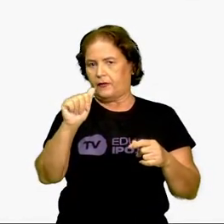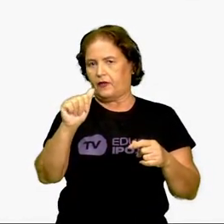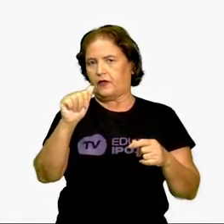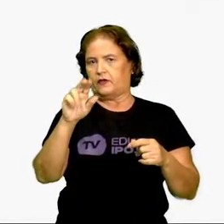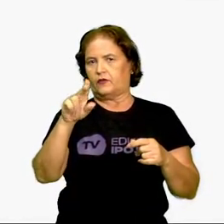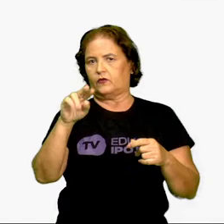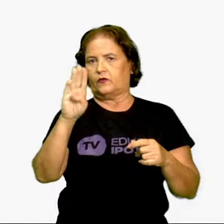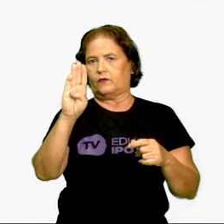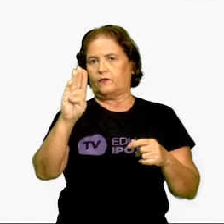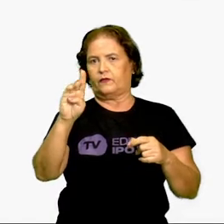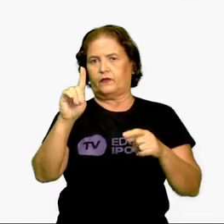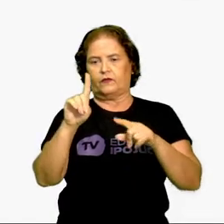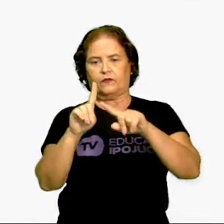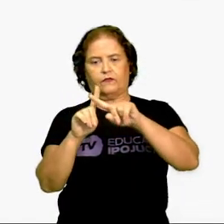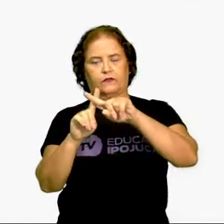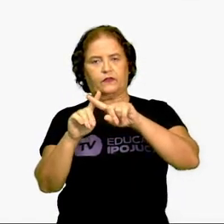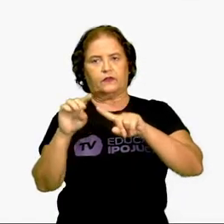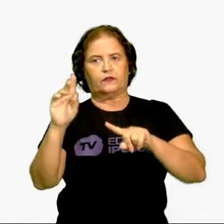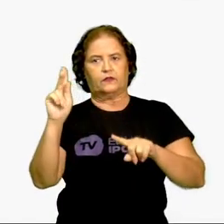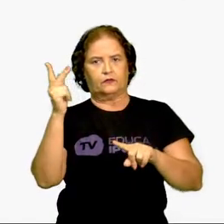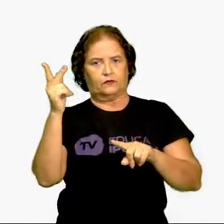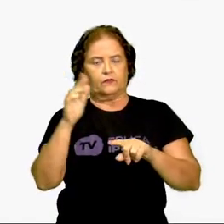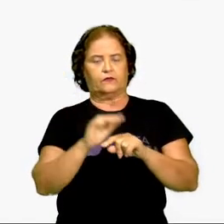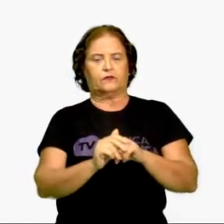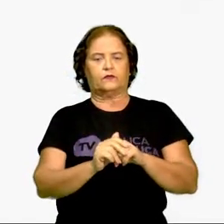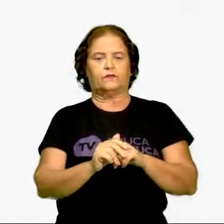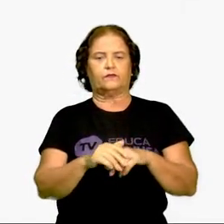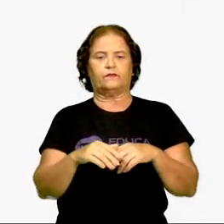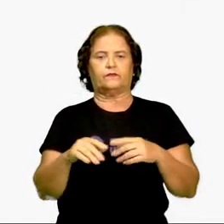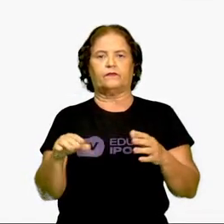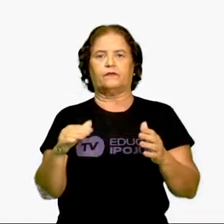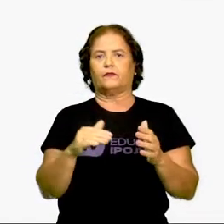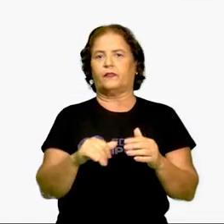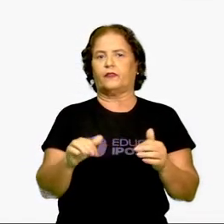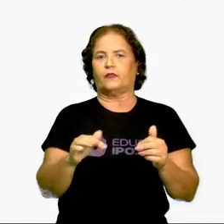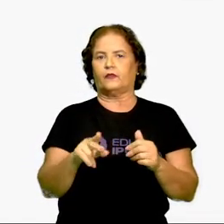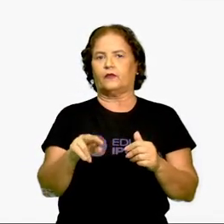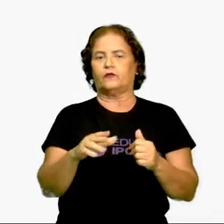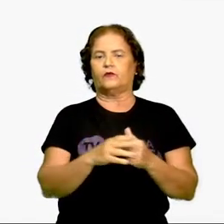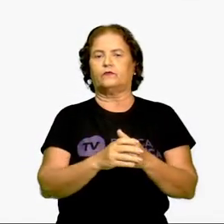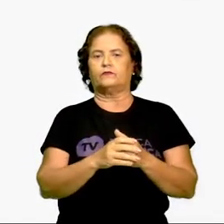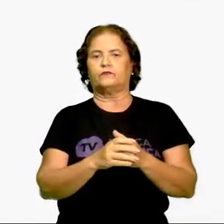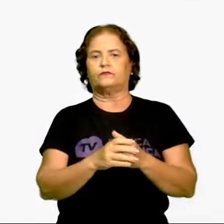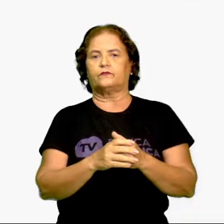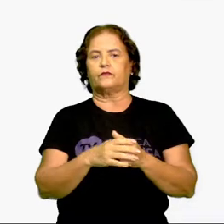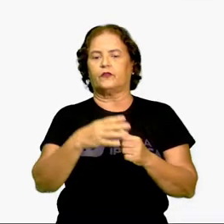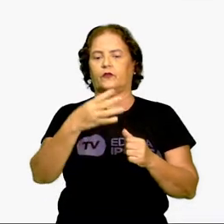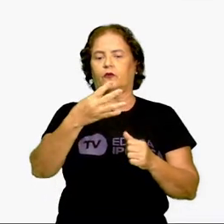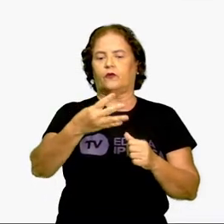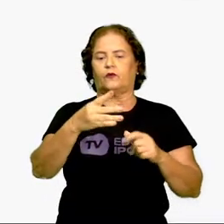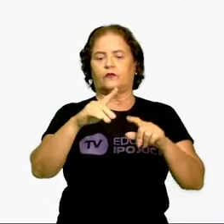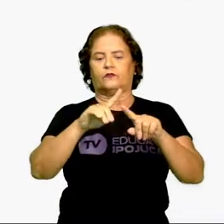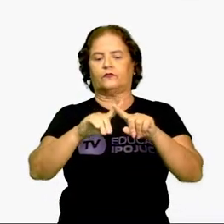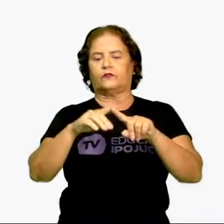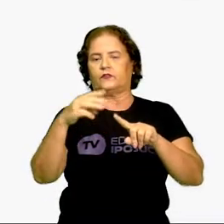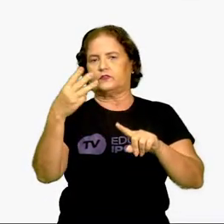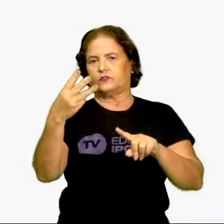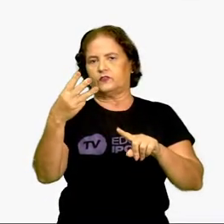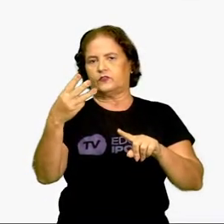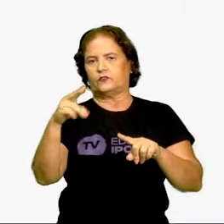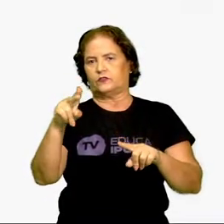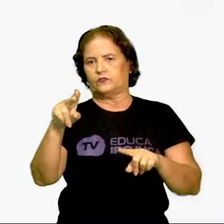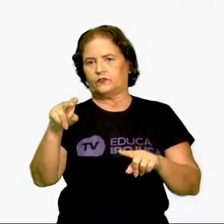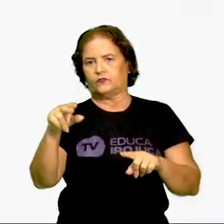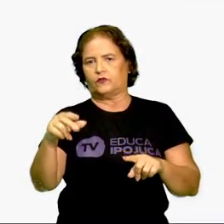semelhantemente ao do retângulo, ok? E por último, ali é 4 vezes 3, a área é 12